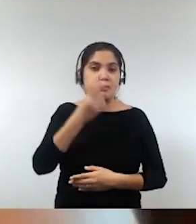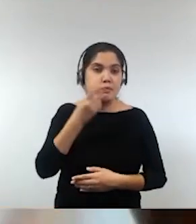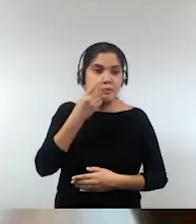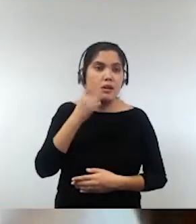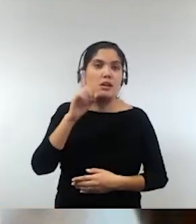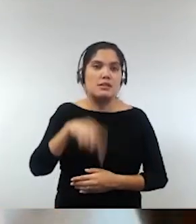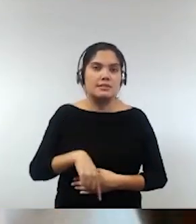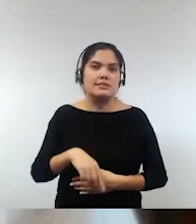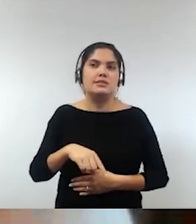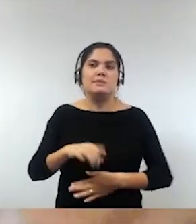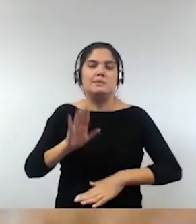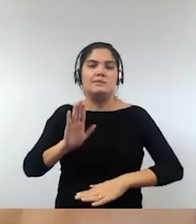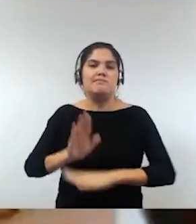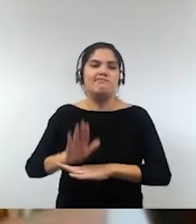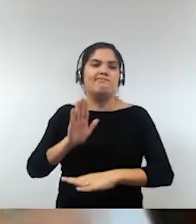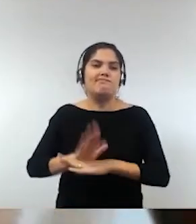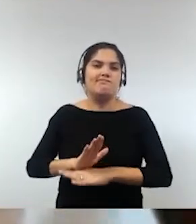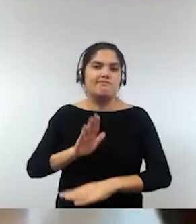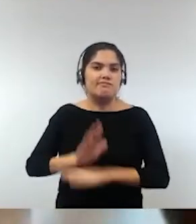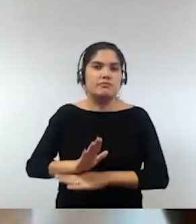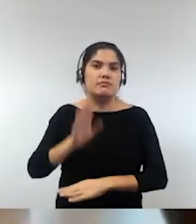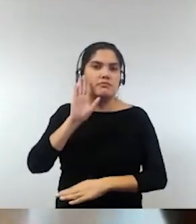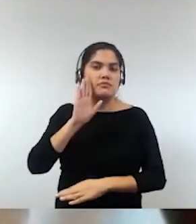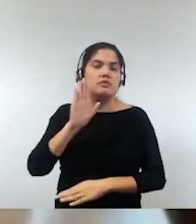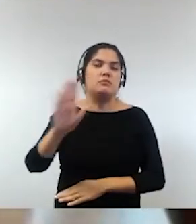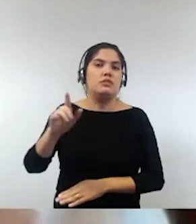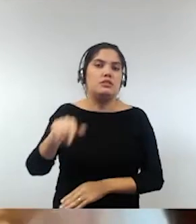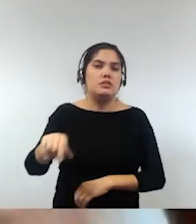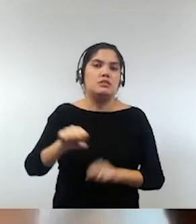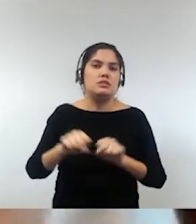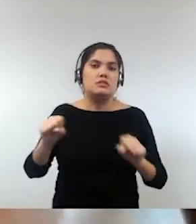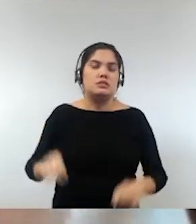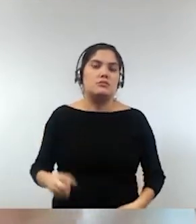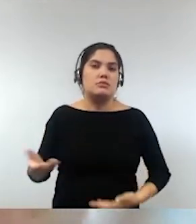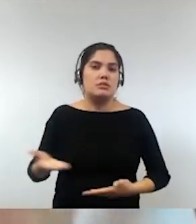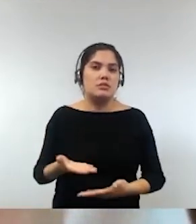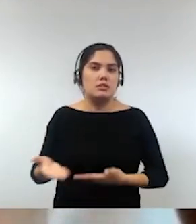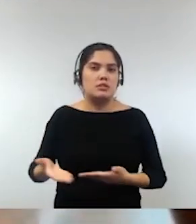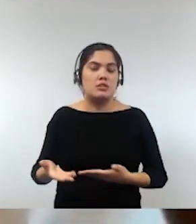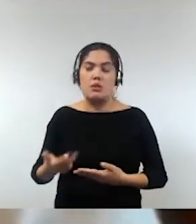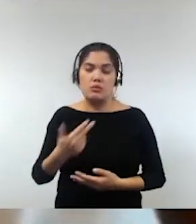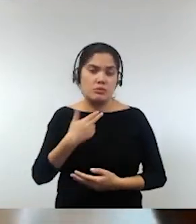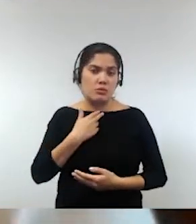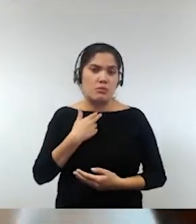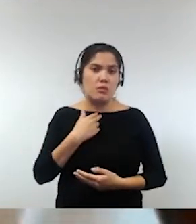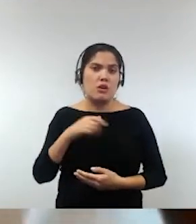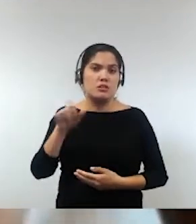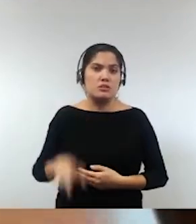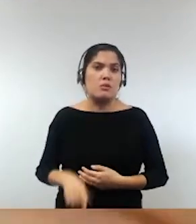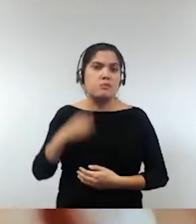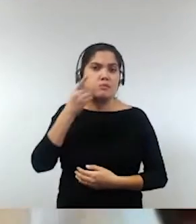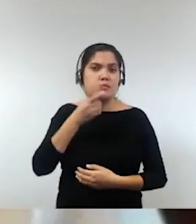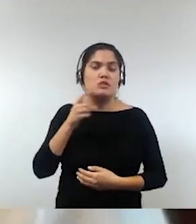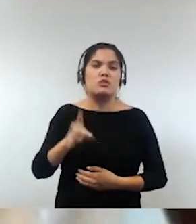grande aliado nesse sistema da mediação. O advogado não pode ser apenas conhecido como o ajuizador